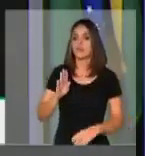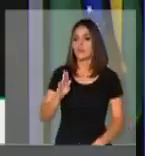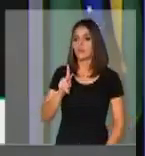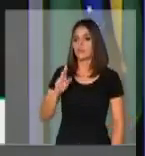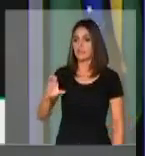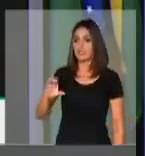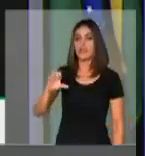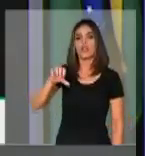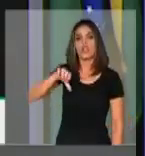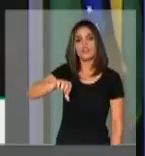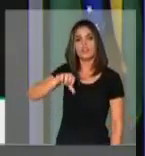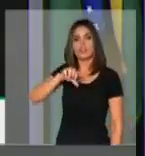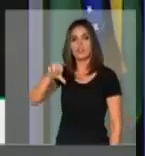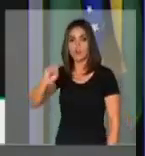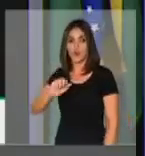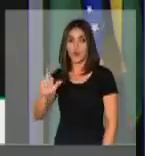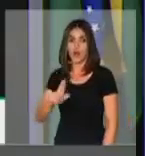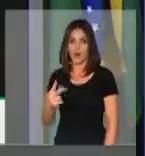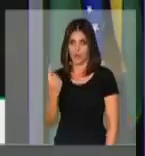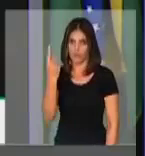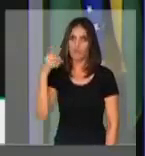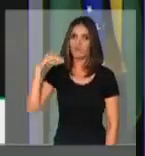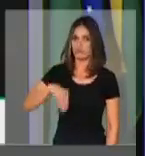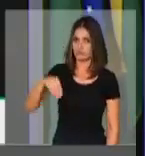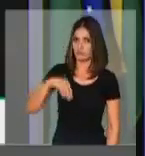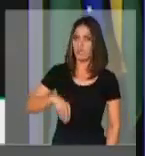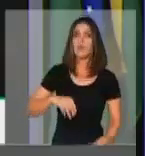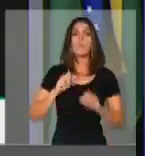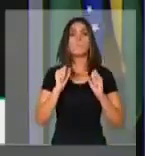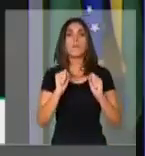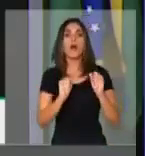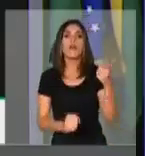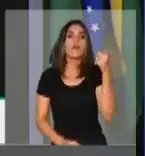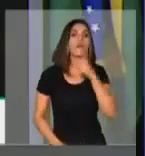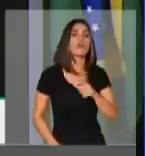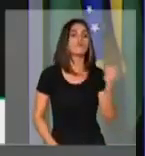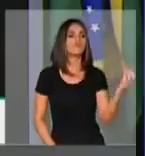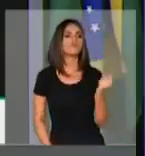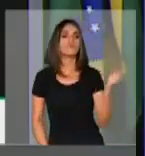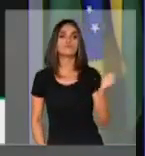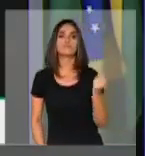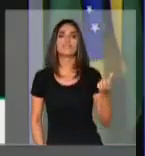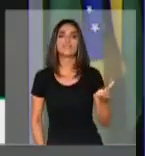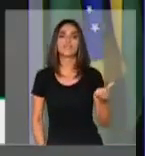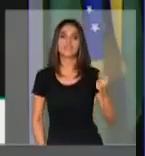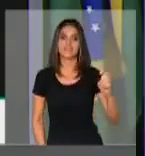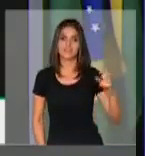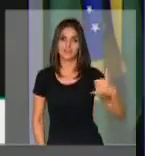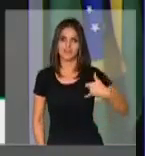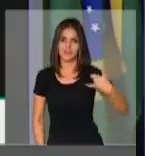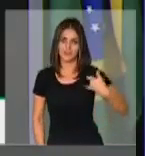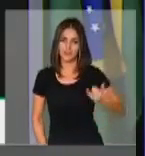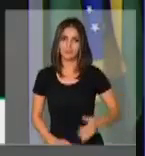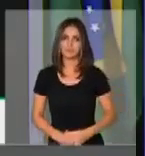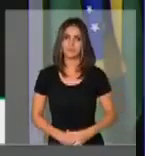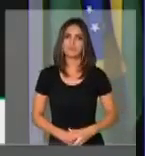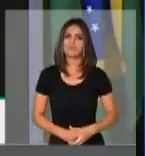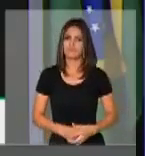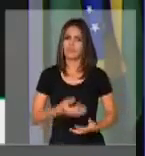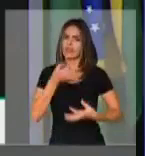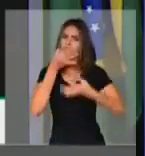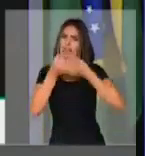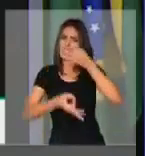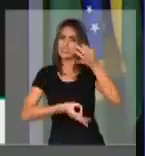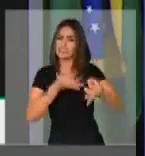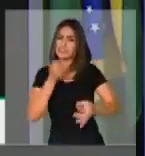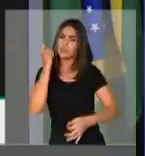seja, R$998, e pode ser obtido a partir dos 65 anos. As críticas têm sido muito